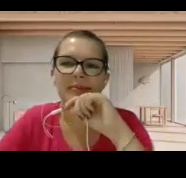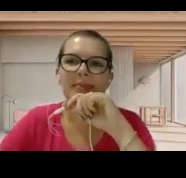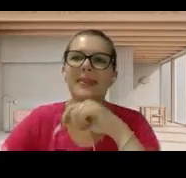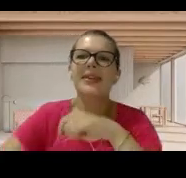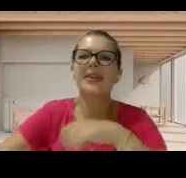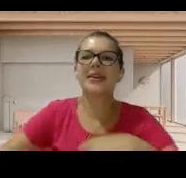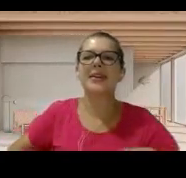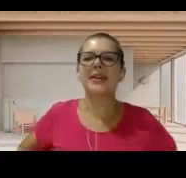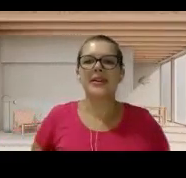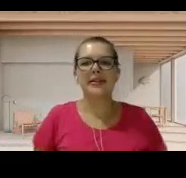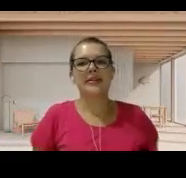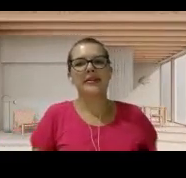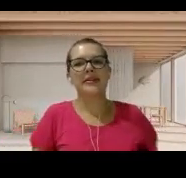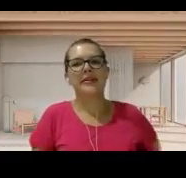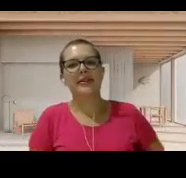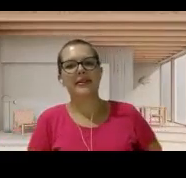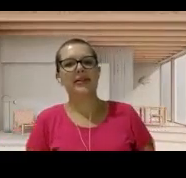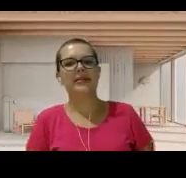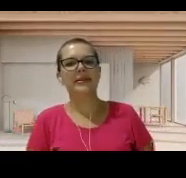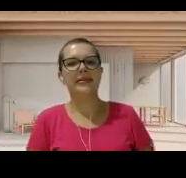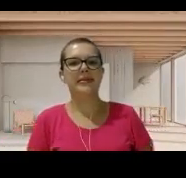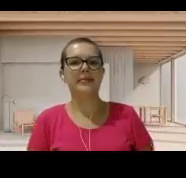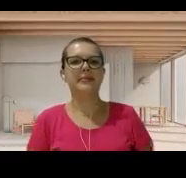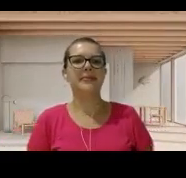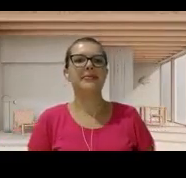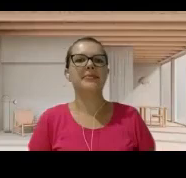então. Vamos seguindo aí.